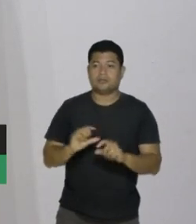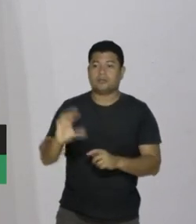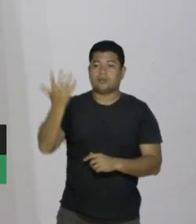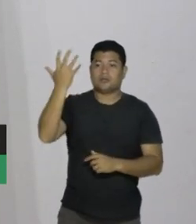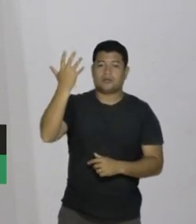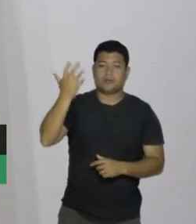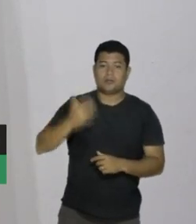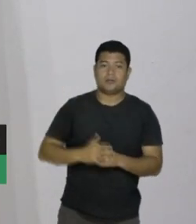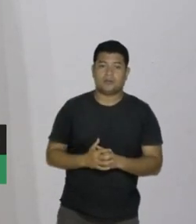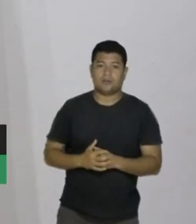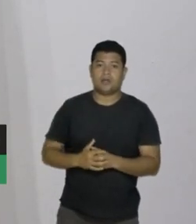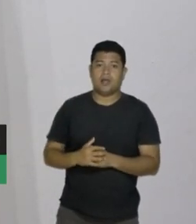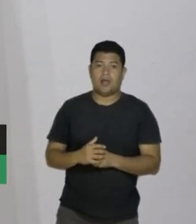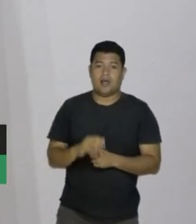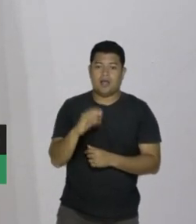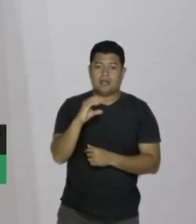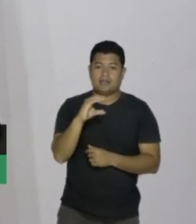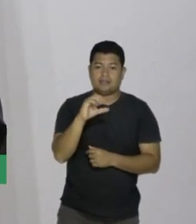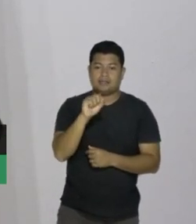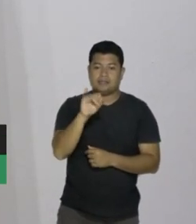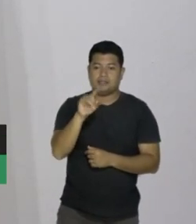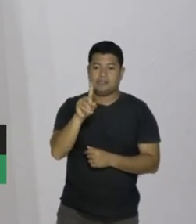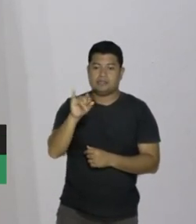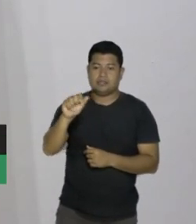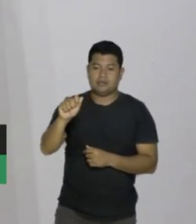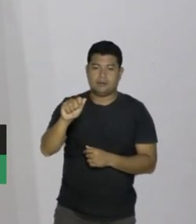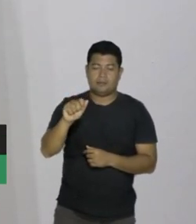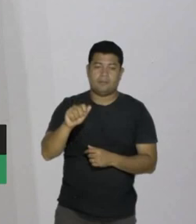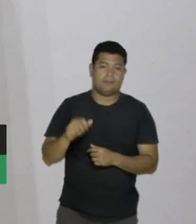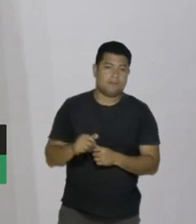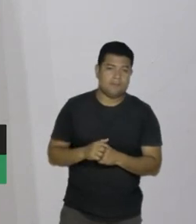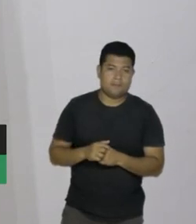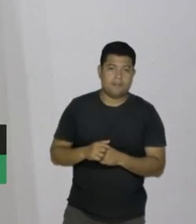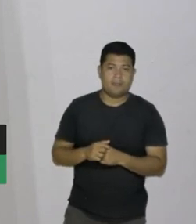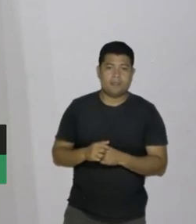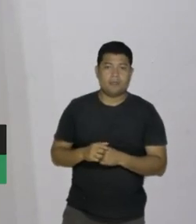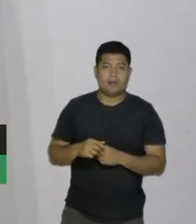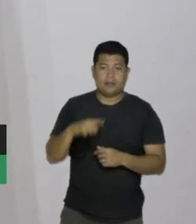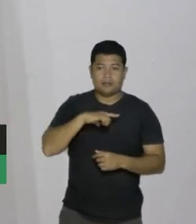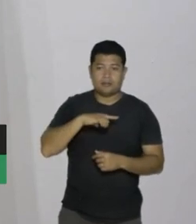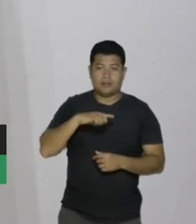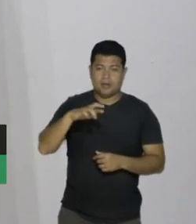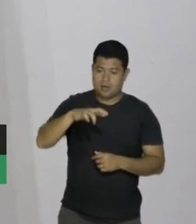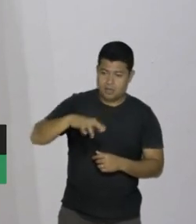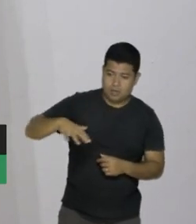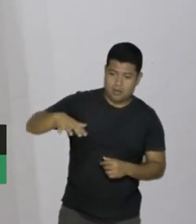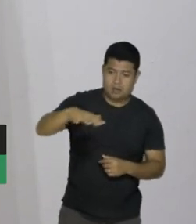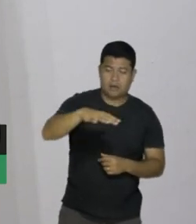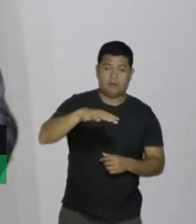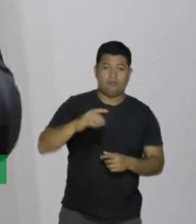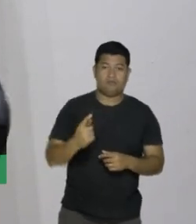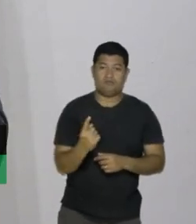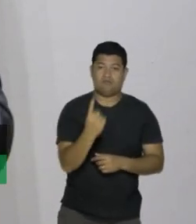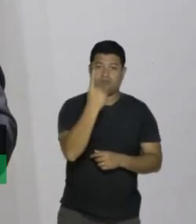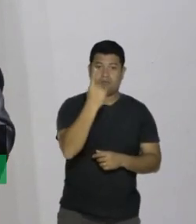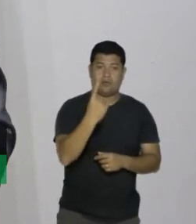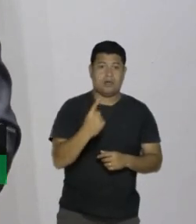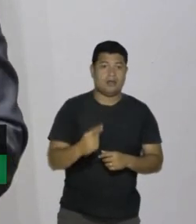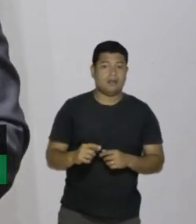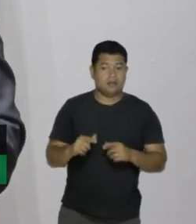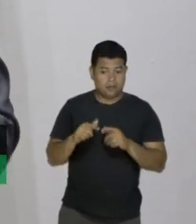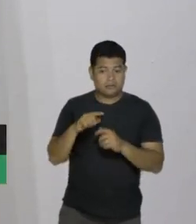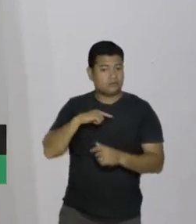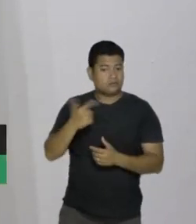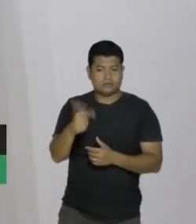a Cid Moreira e nós temos aqui a região a única região no mundo que é livre da